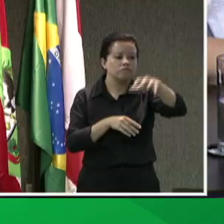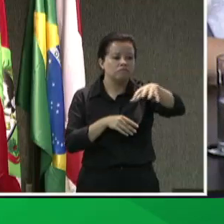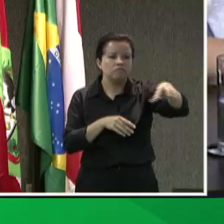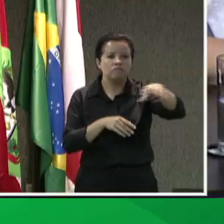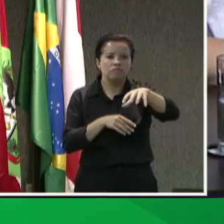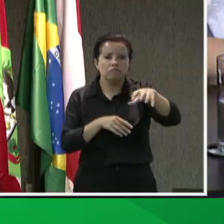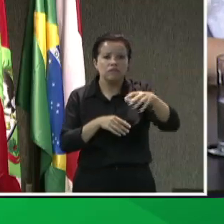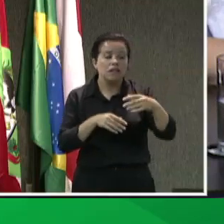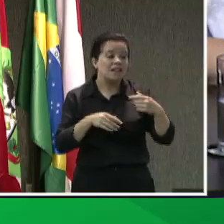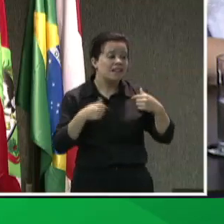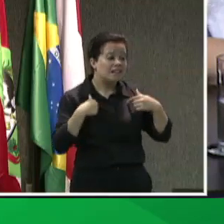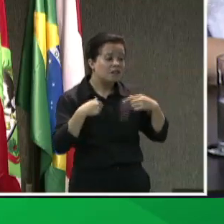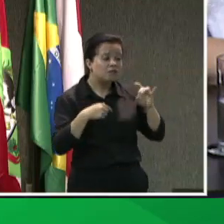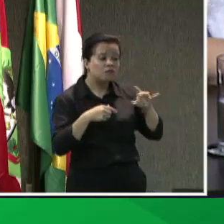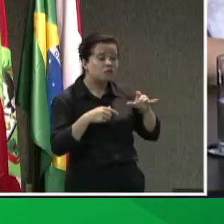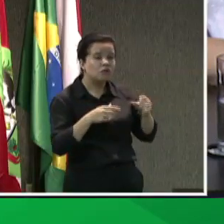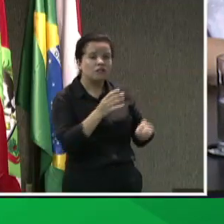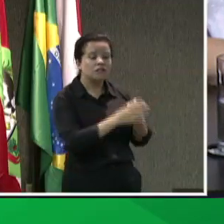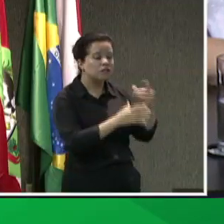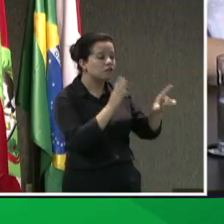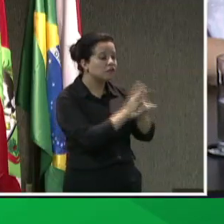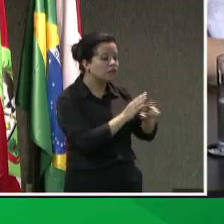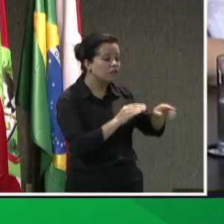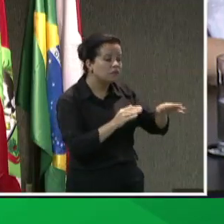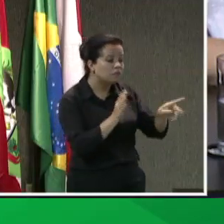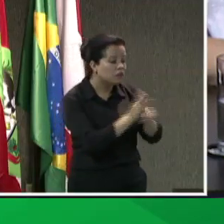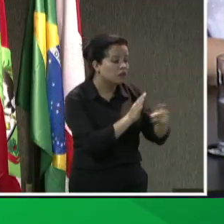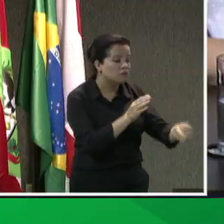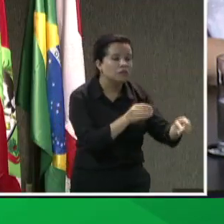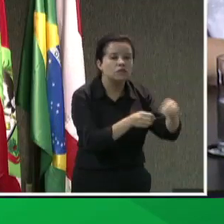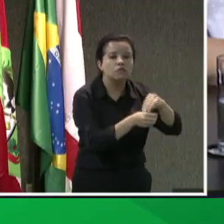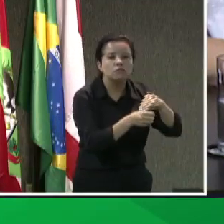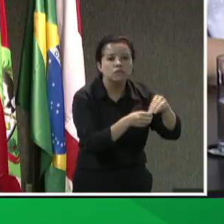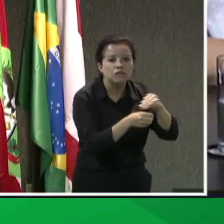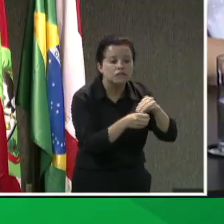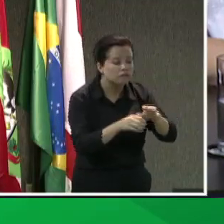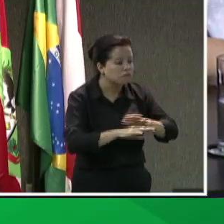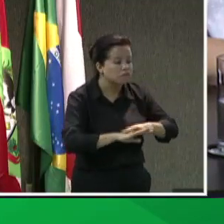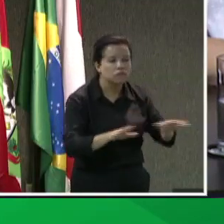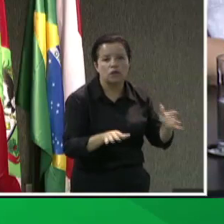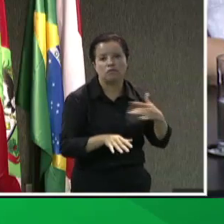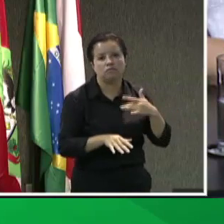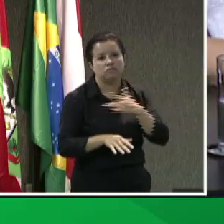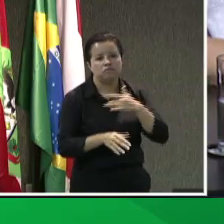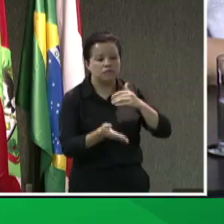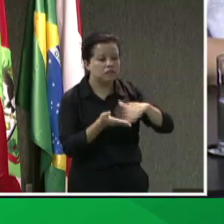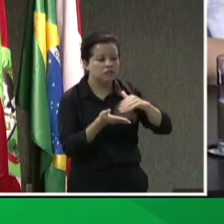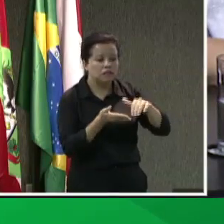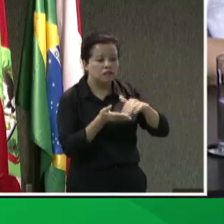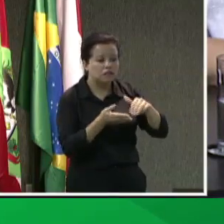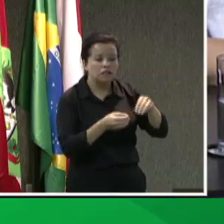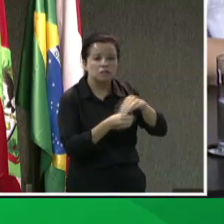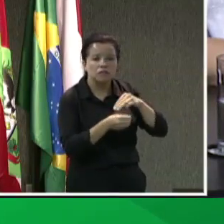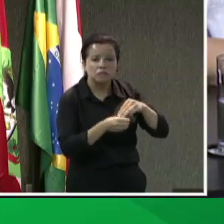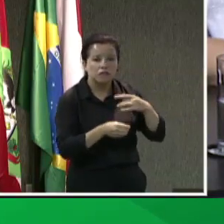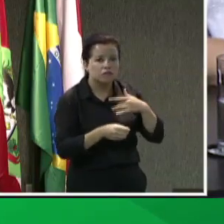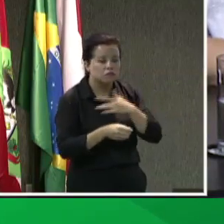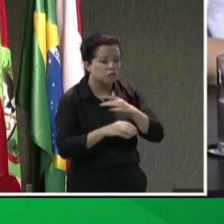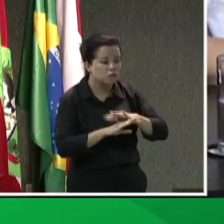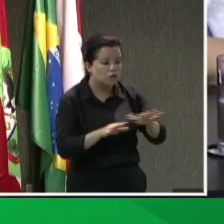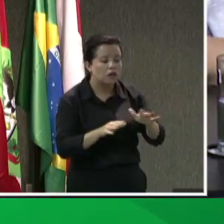leis no município, para o município. Então, as UPAs pertencem à Secretaria de Estado, Municipal da Saúde. Então, a gente fez um projeto de lei para que pudéssemos